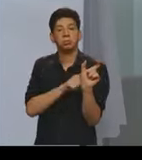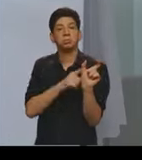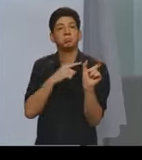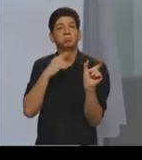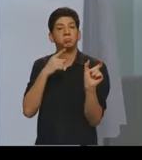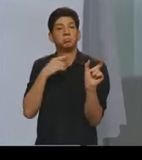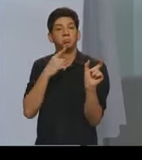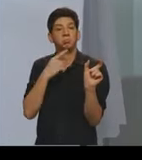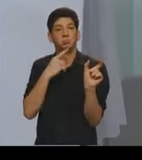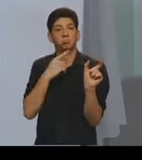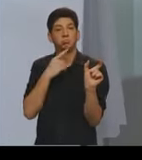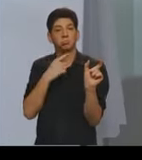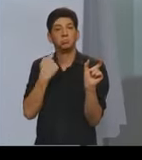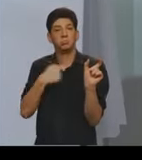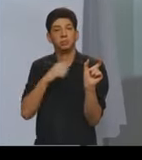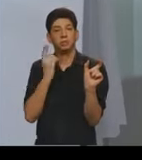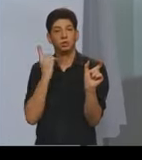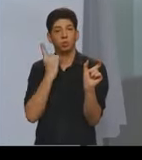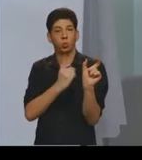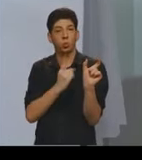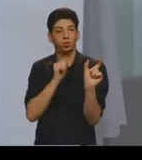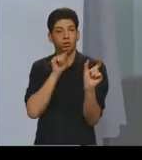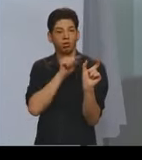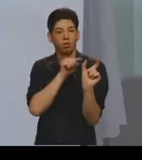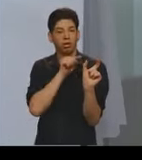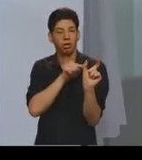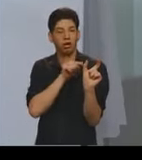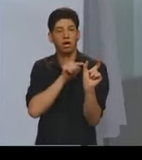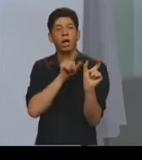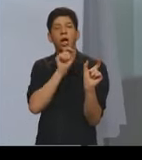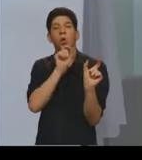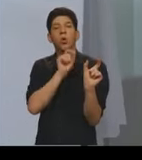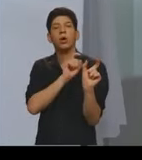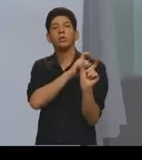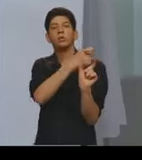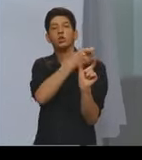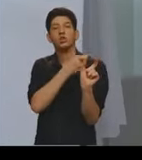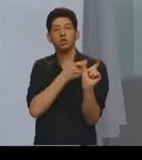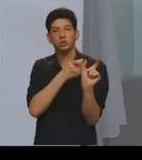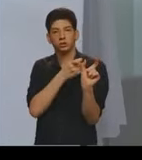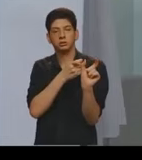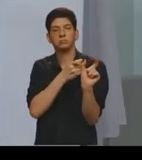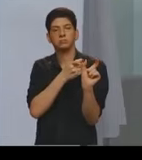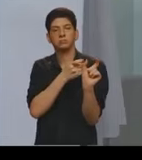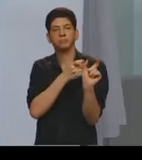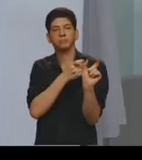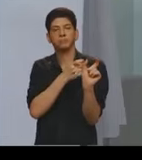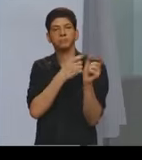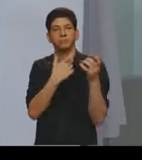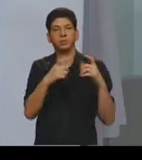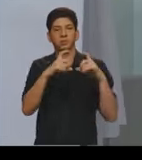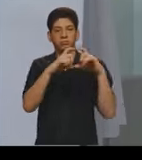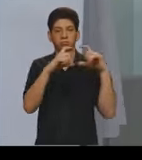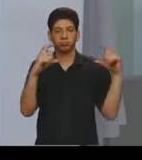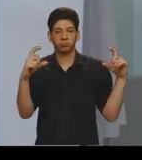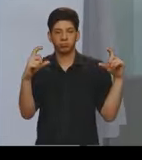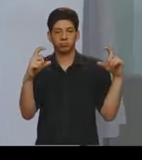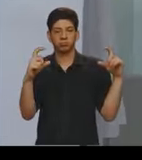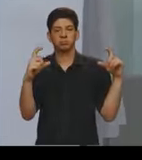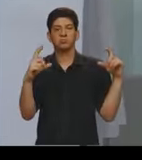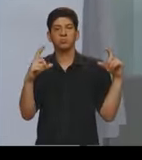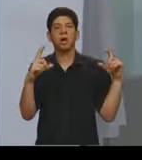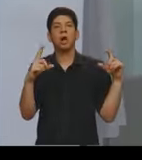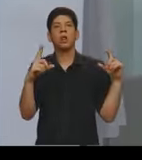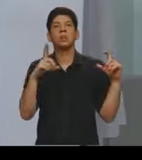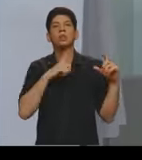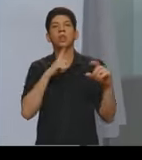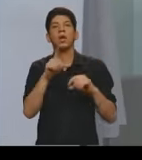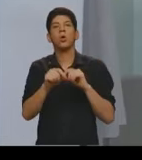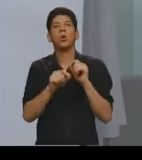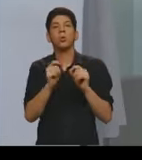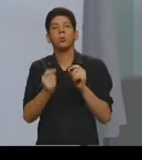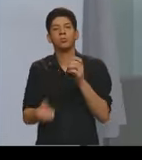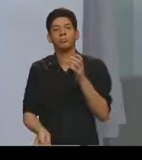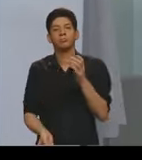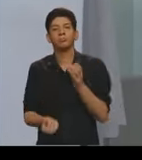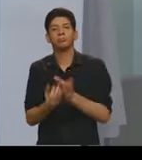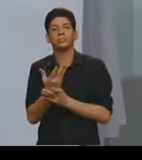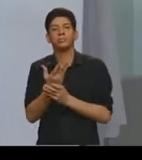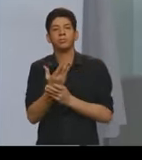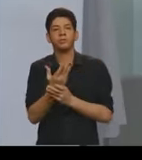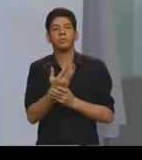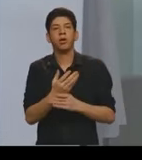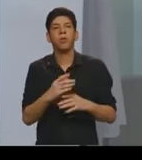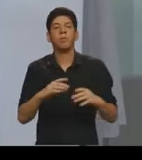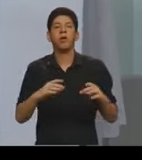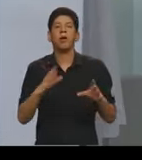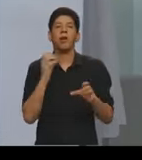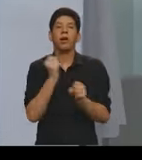essa incógnita eu vou chamar de x, né? Então, uma expressão algébrica que vai gerar uma equação do primeiro